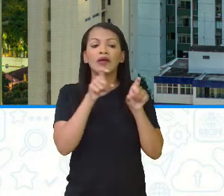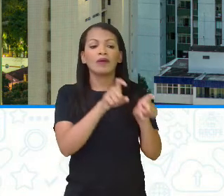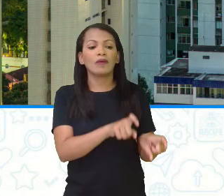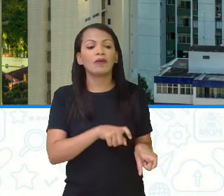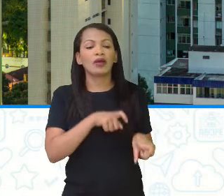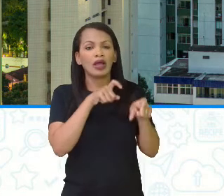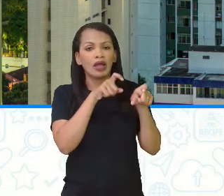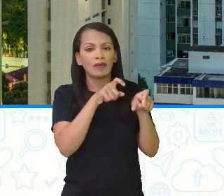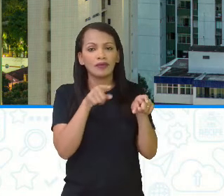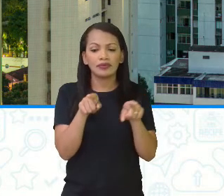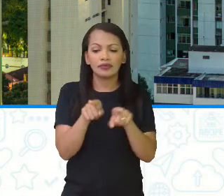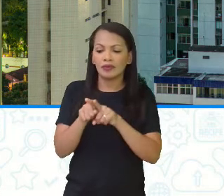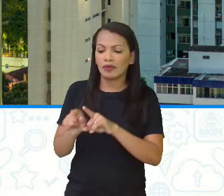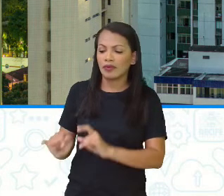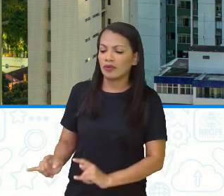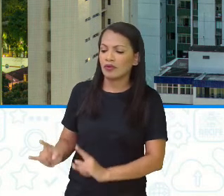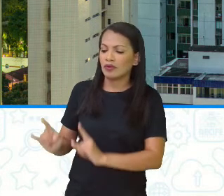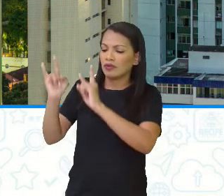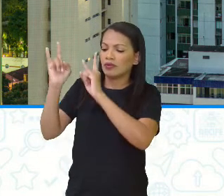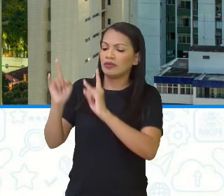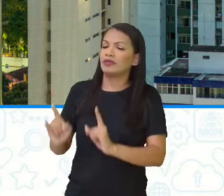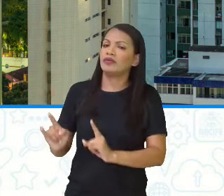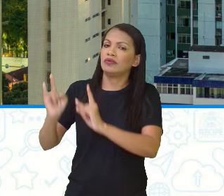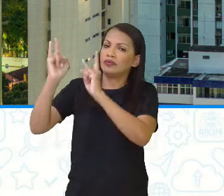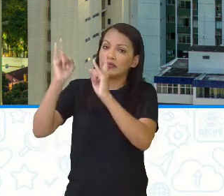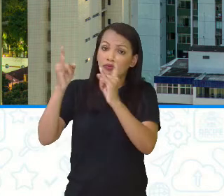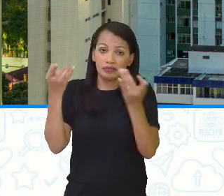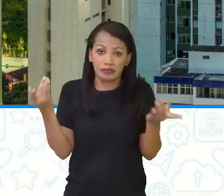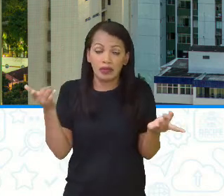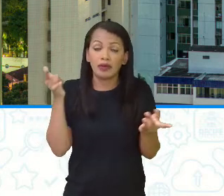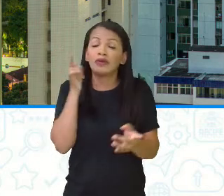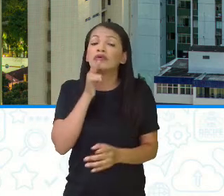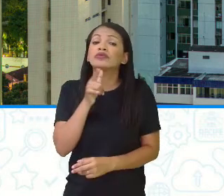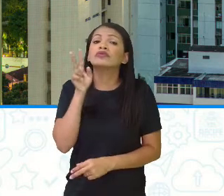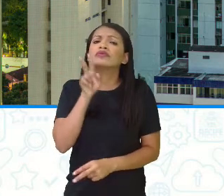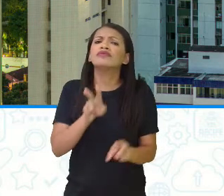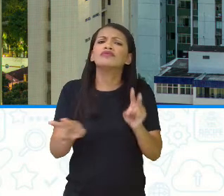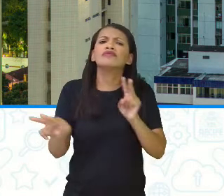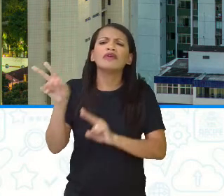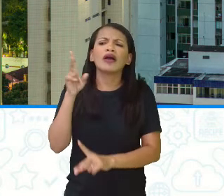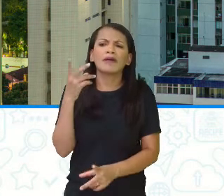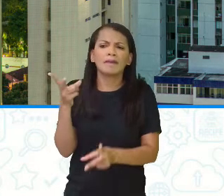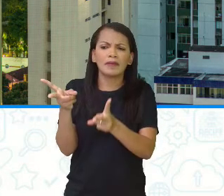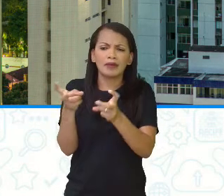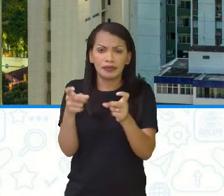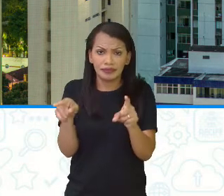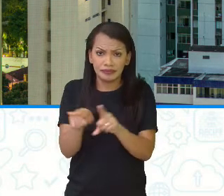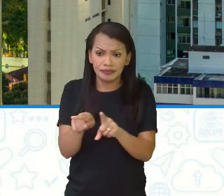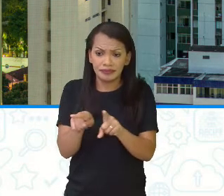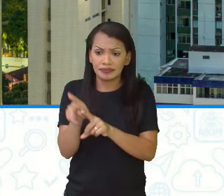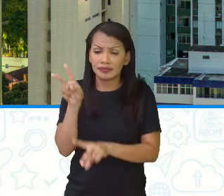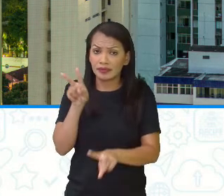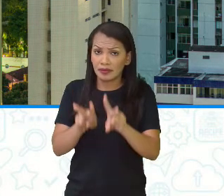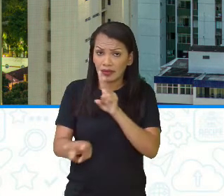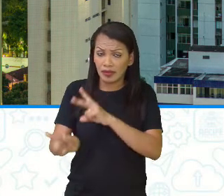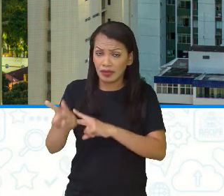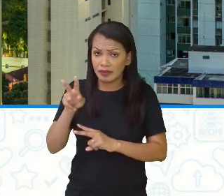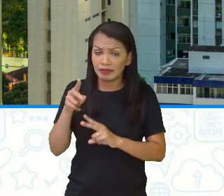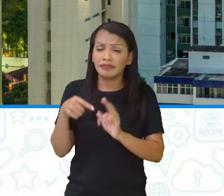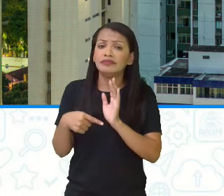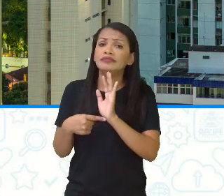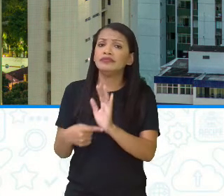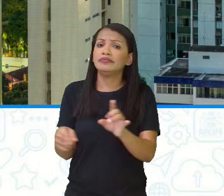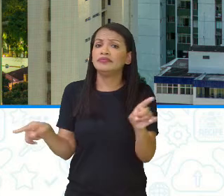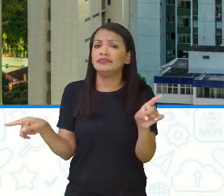as diferenças entre a paisagem rural e a paisagem urbana. Eu consigo ver claramente. Mas além de ver, eu quis mostrar para vocês, também a